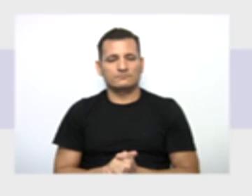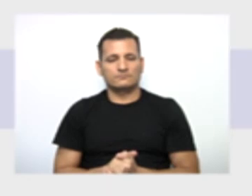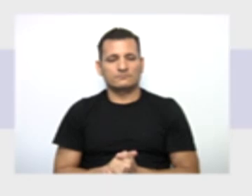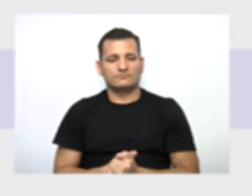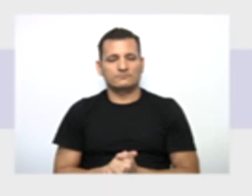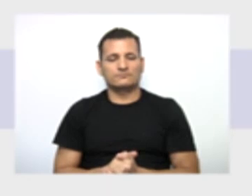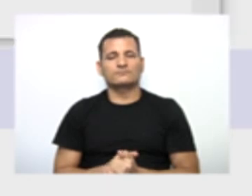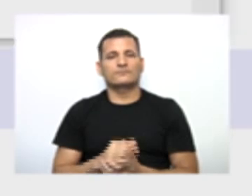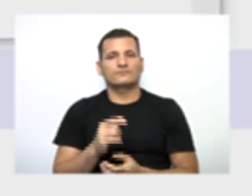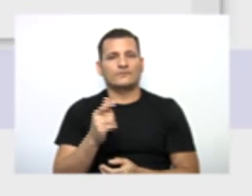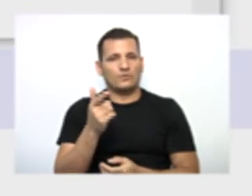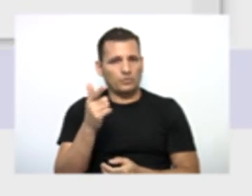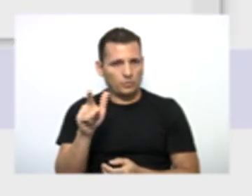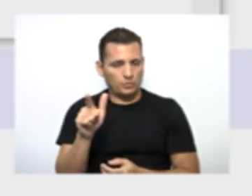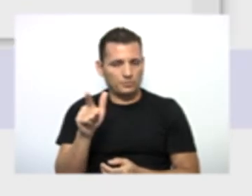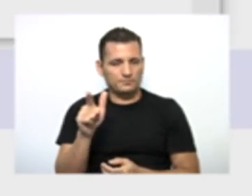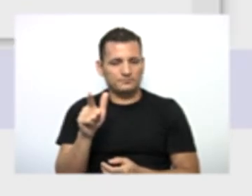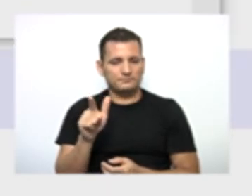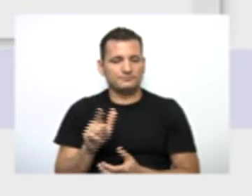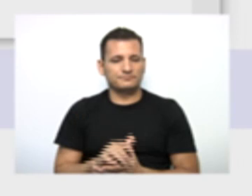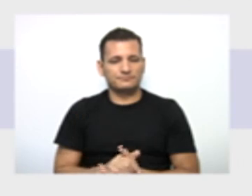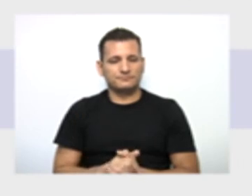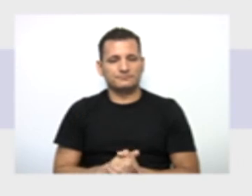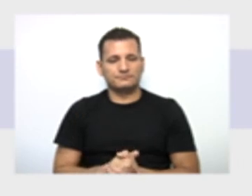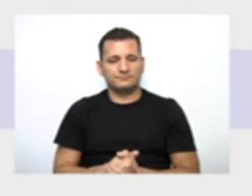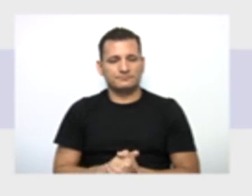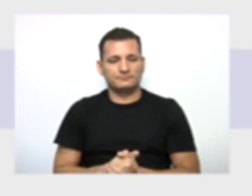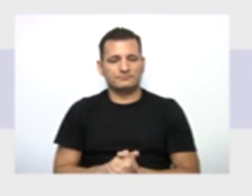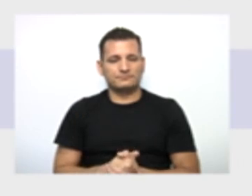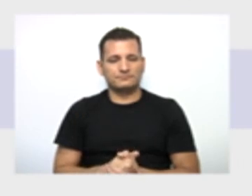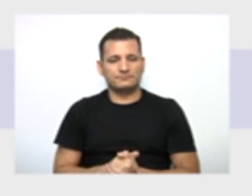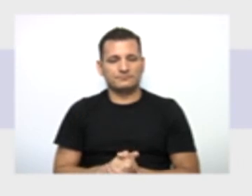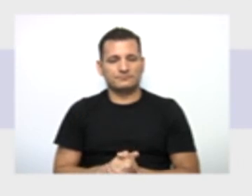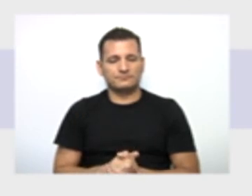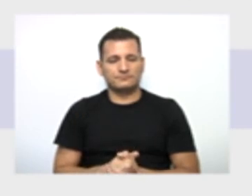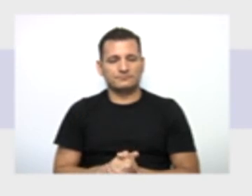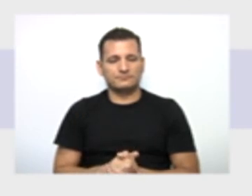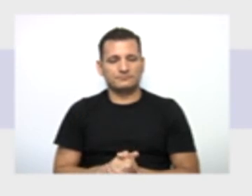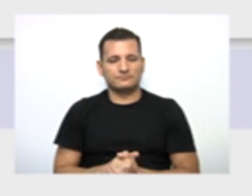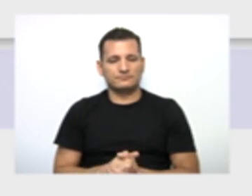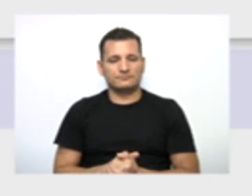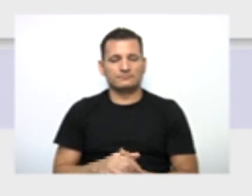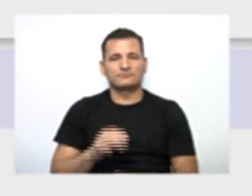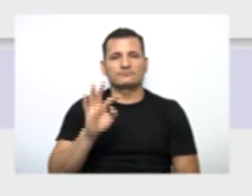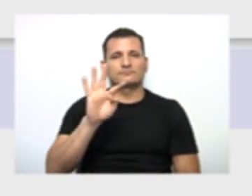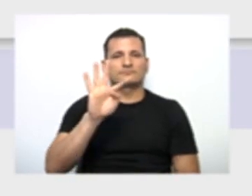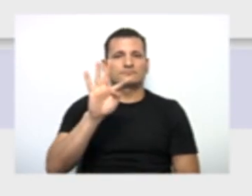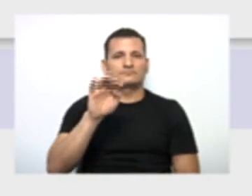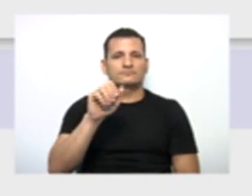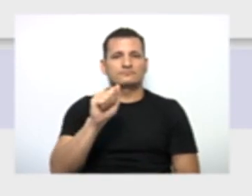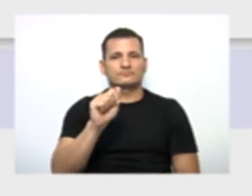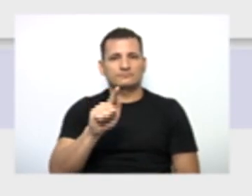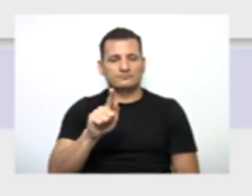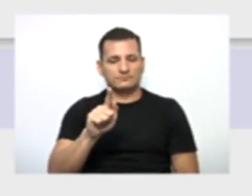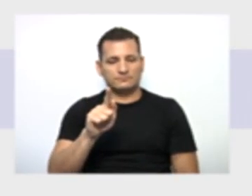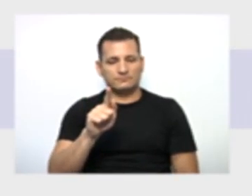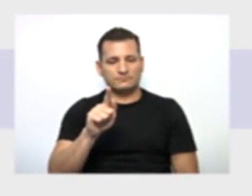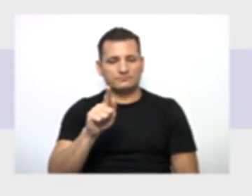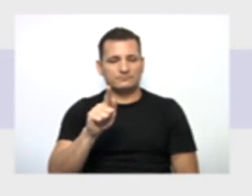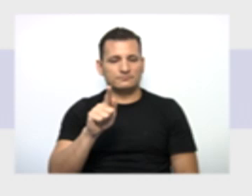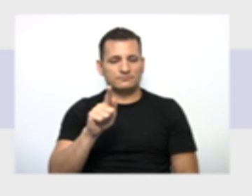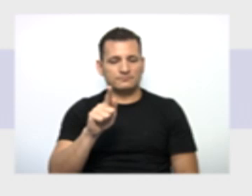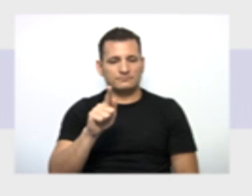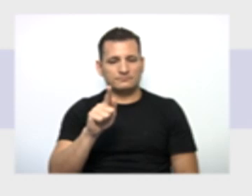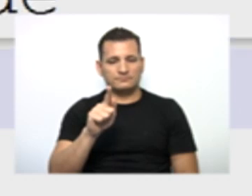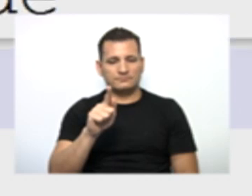Aí o outro item, vou criar outro item. E vou escrever tag, que é o principal hoje que a gente